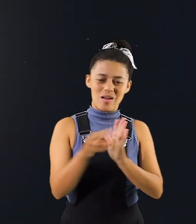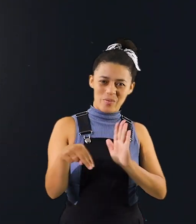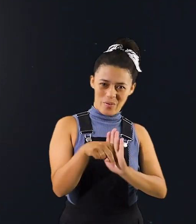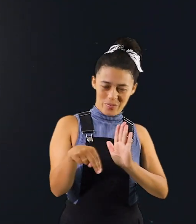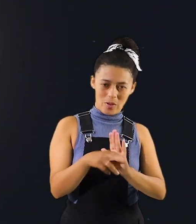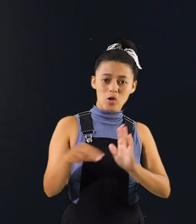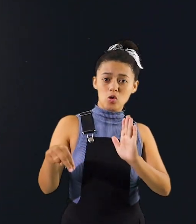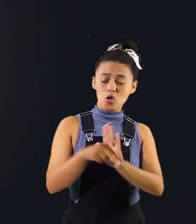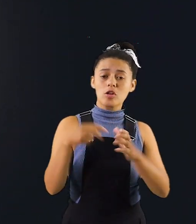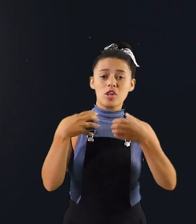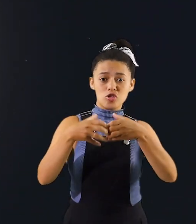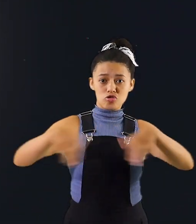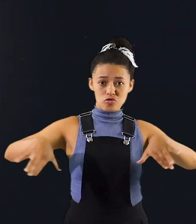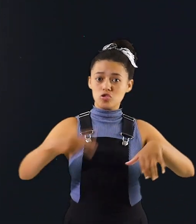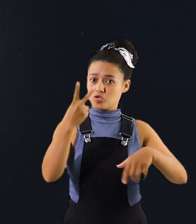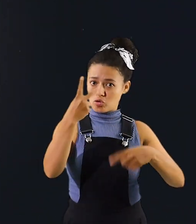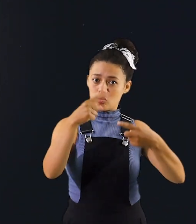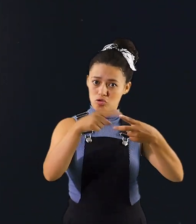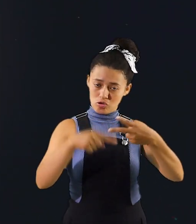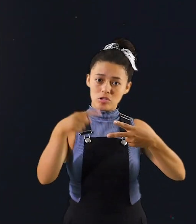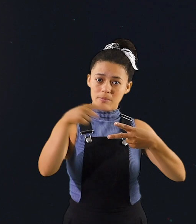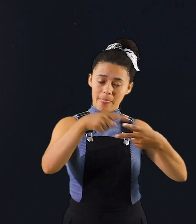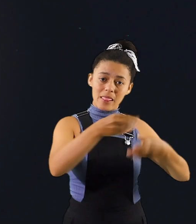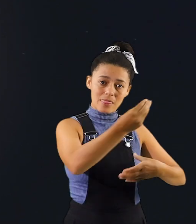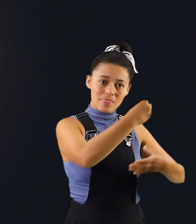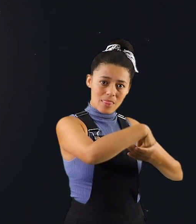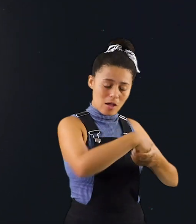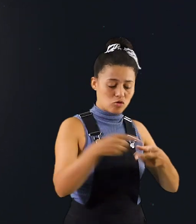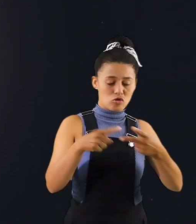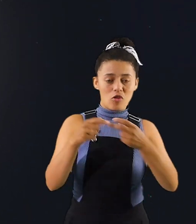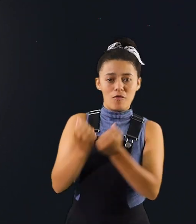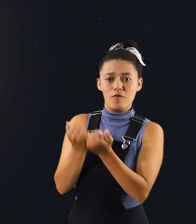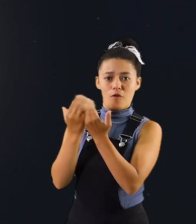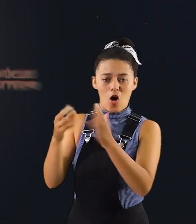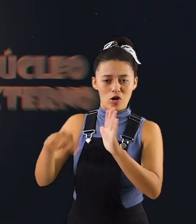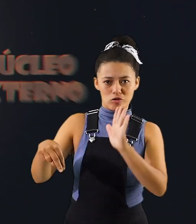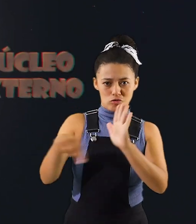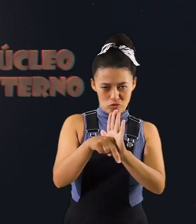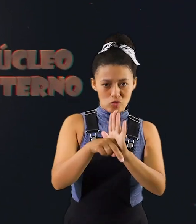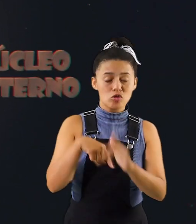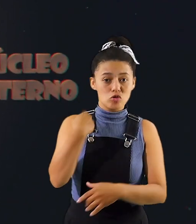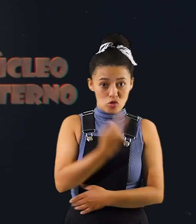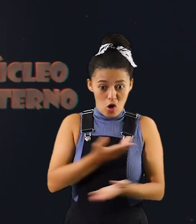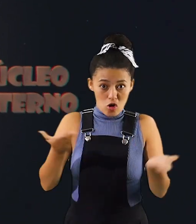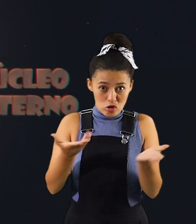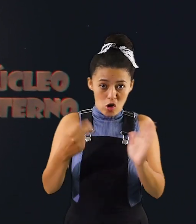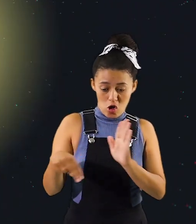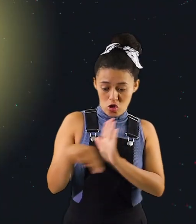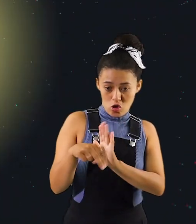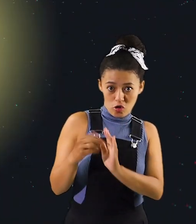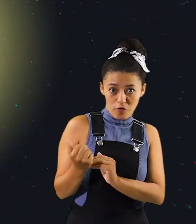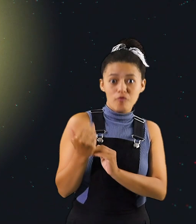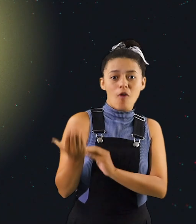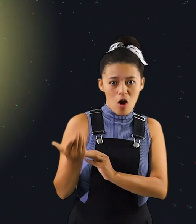O núcleo se divide em núcleo externo e interno. Estamos atravessando o núcleo externo.